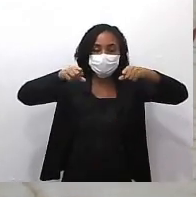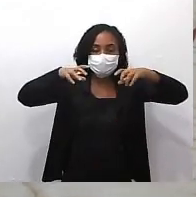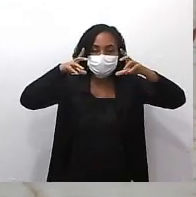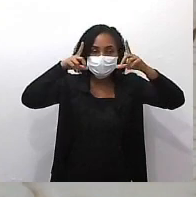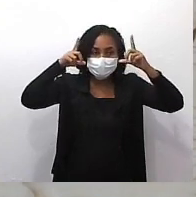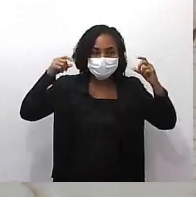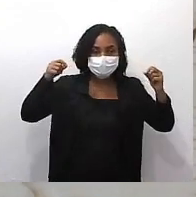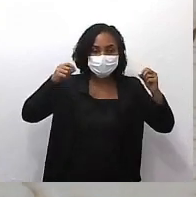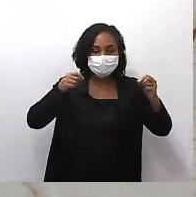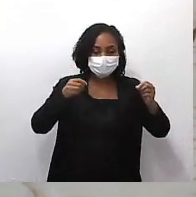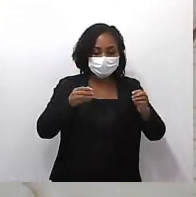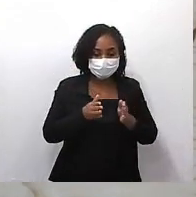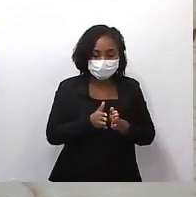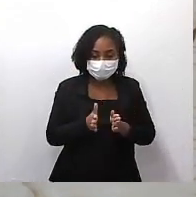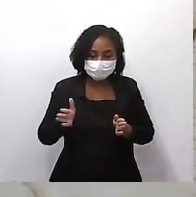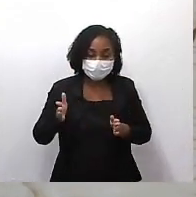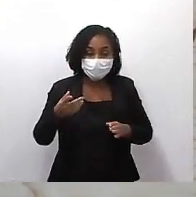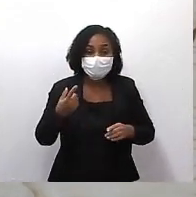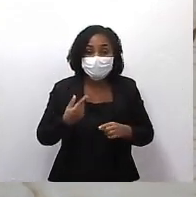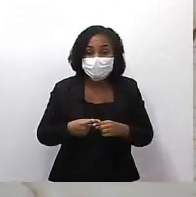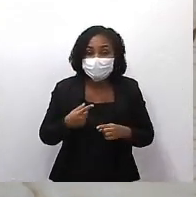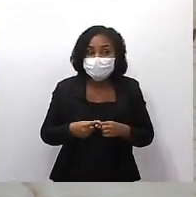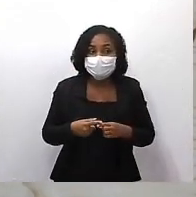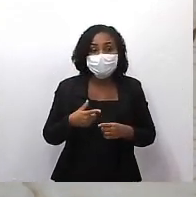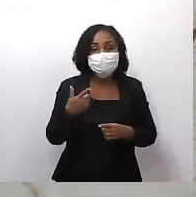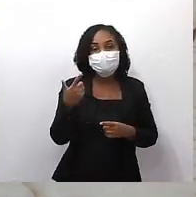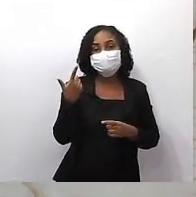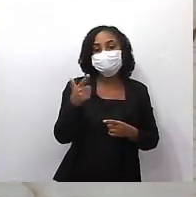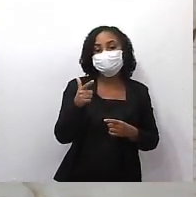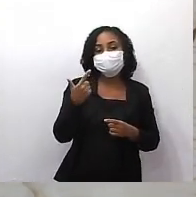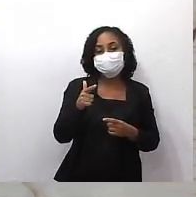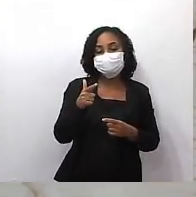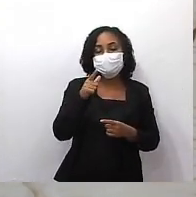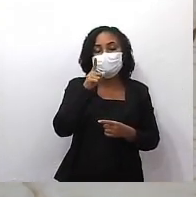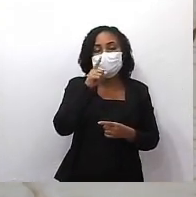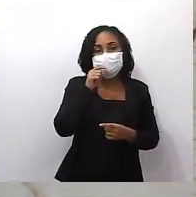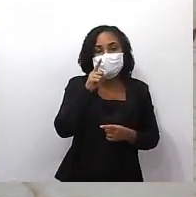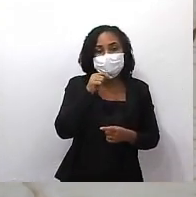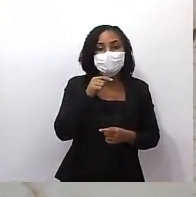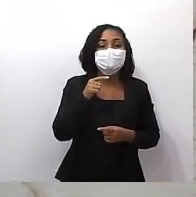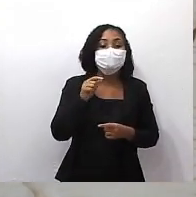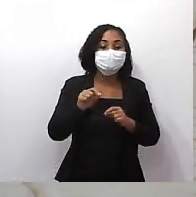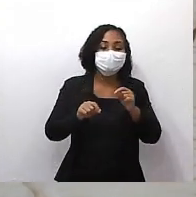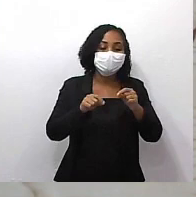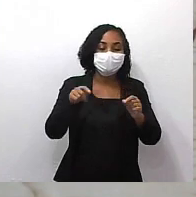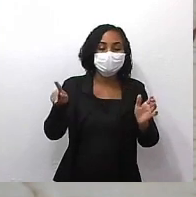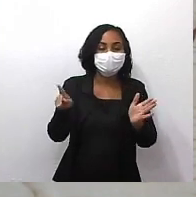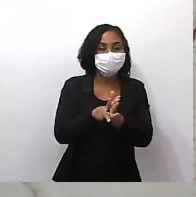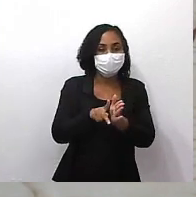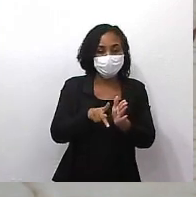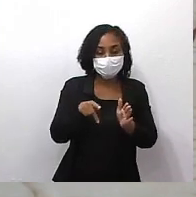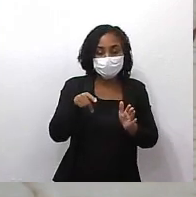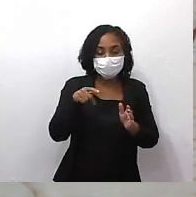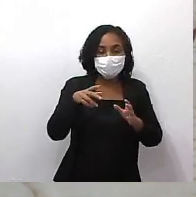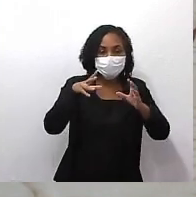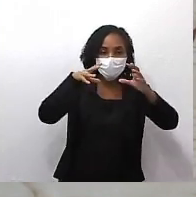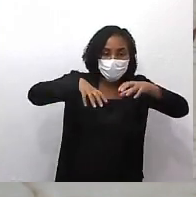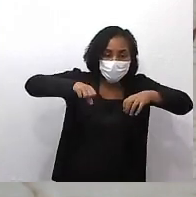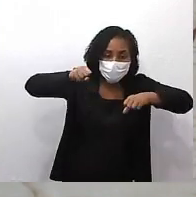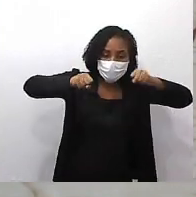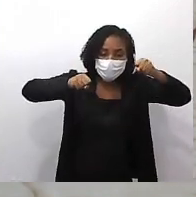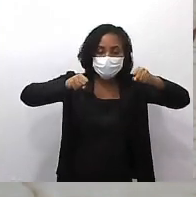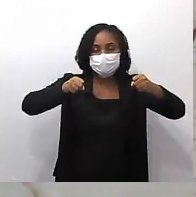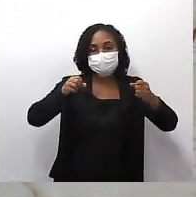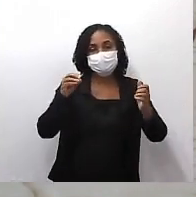falando de transposição de rio, porque a gente ainda não tem água para atender a demanda do sertão nordestino. Então, você falar de